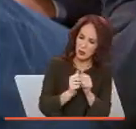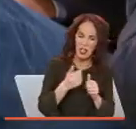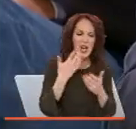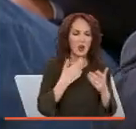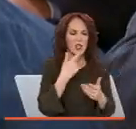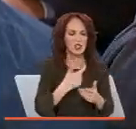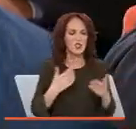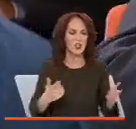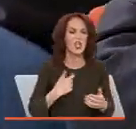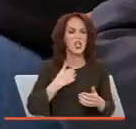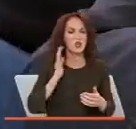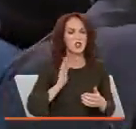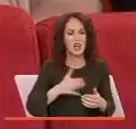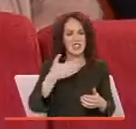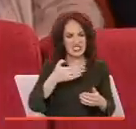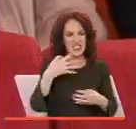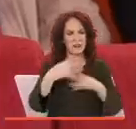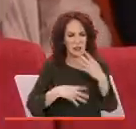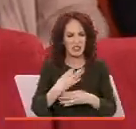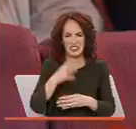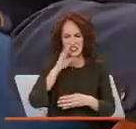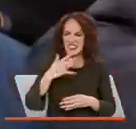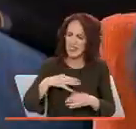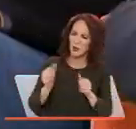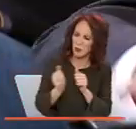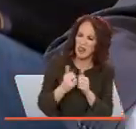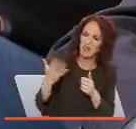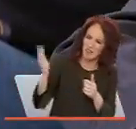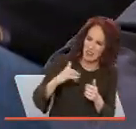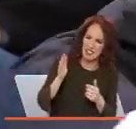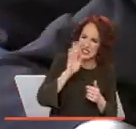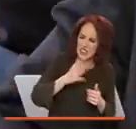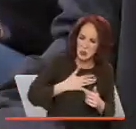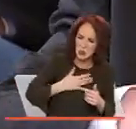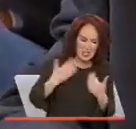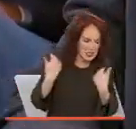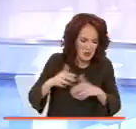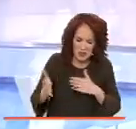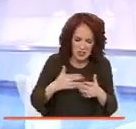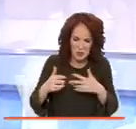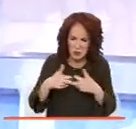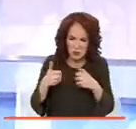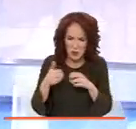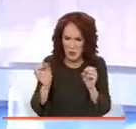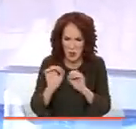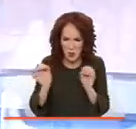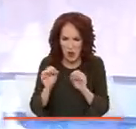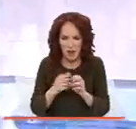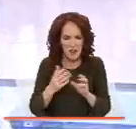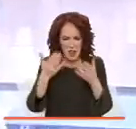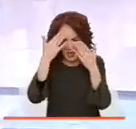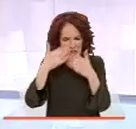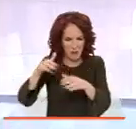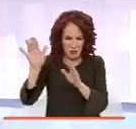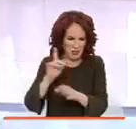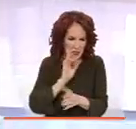Pergunto-lhe, entrevista. Eu estou a dizer entrevista e à vontade que ela não dá entrevista. Eu sei, eu já tentei tantas vezes e levei